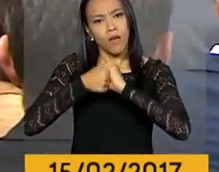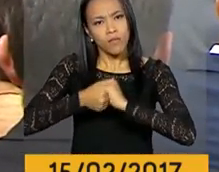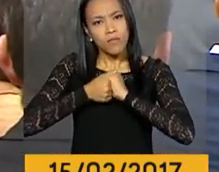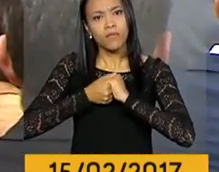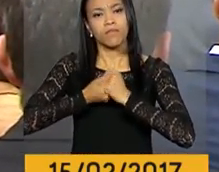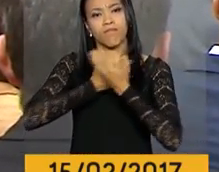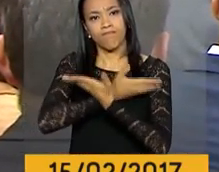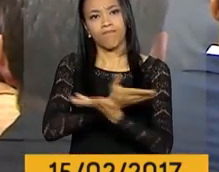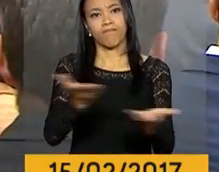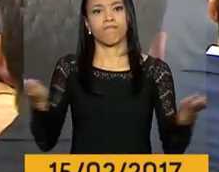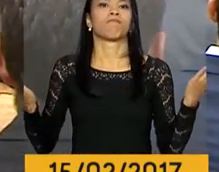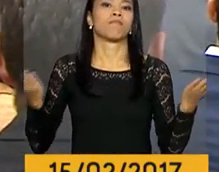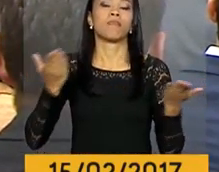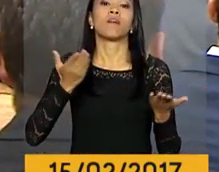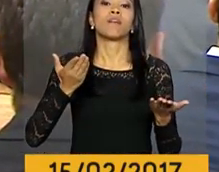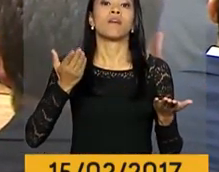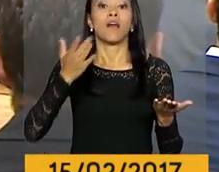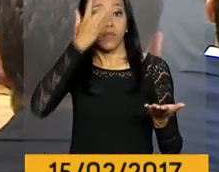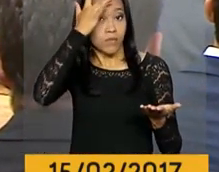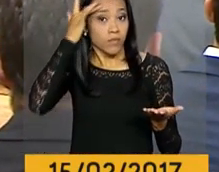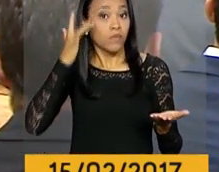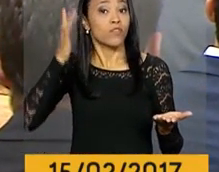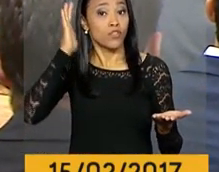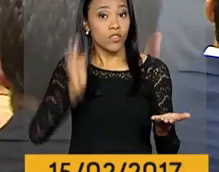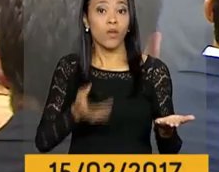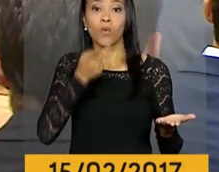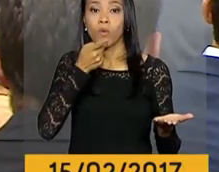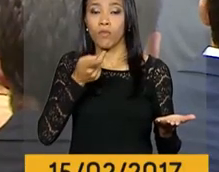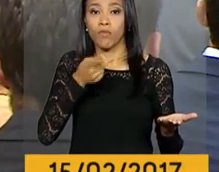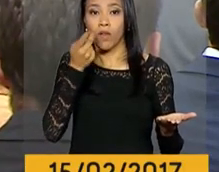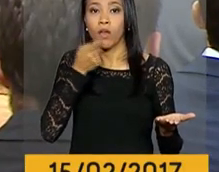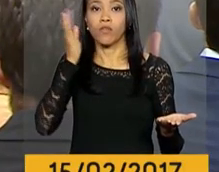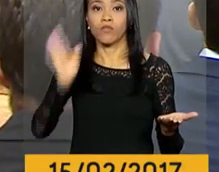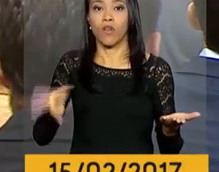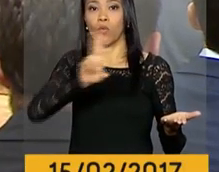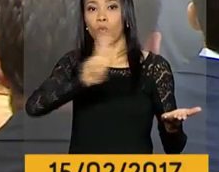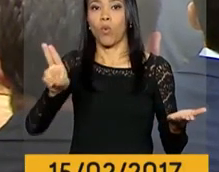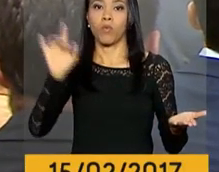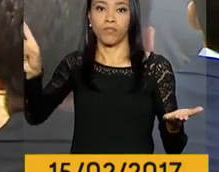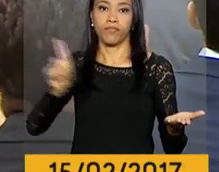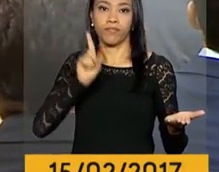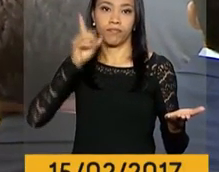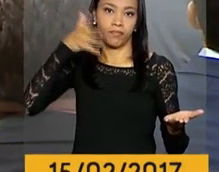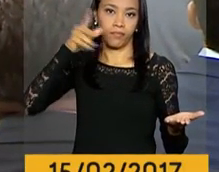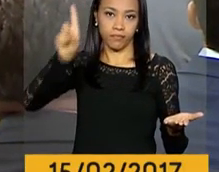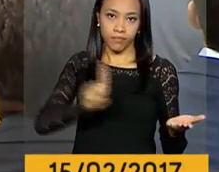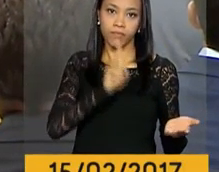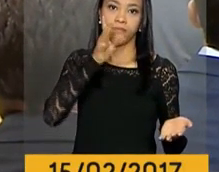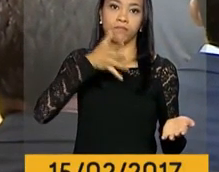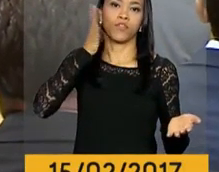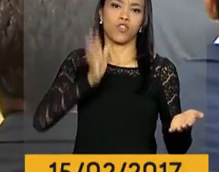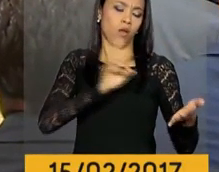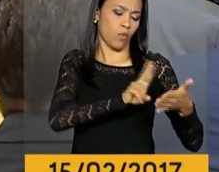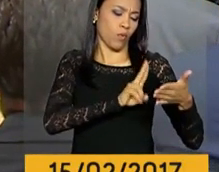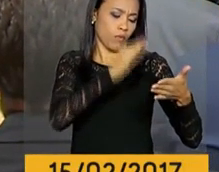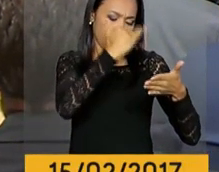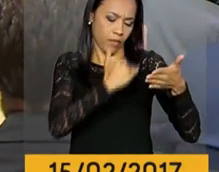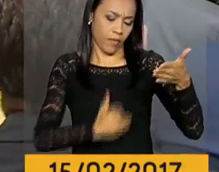expressivas que já foram mencionadas pelos oradores que me antecederam.